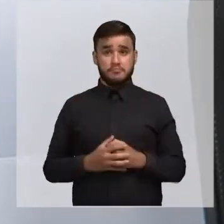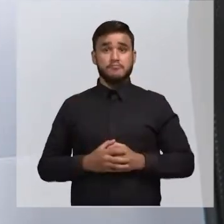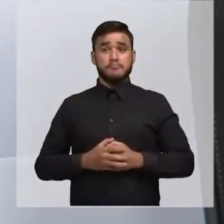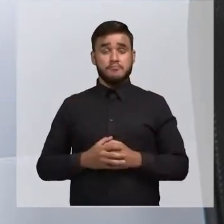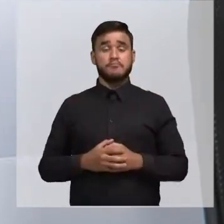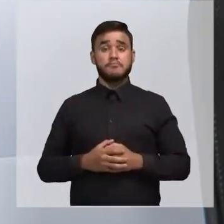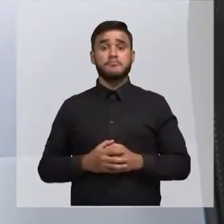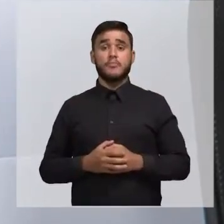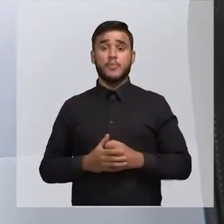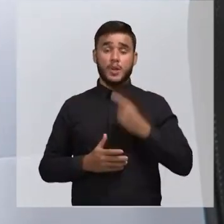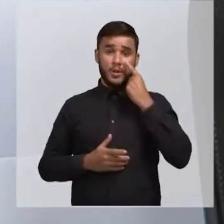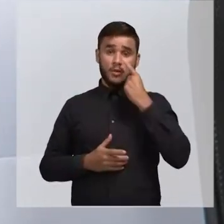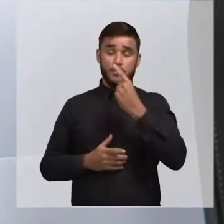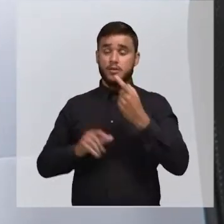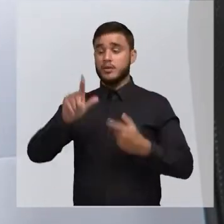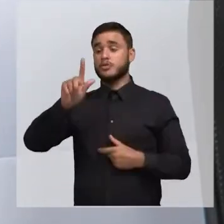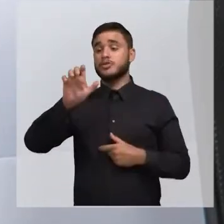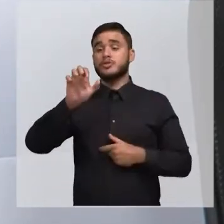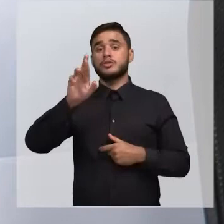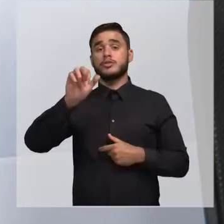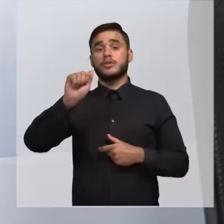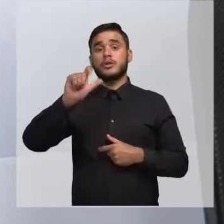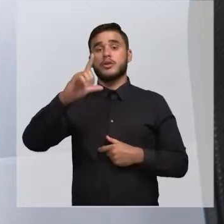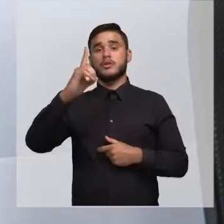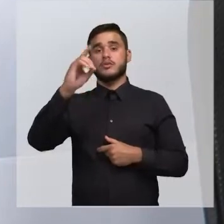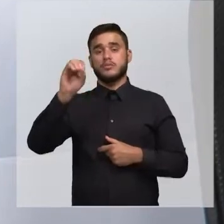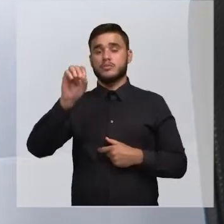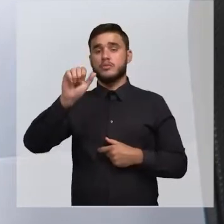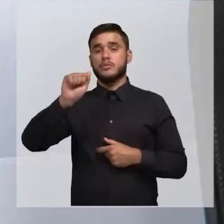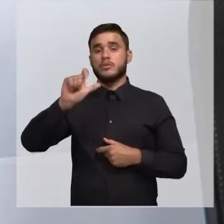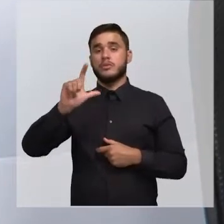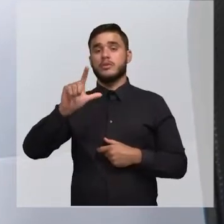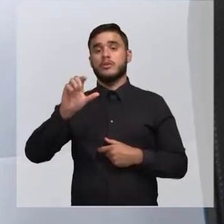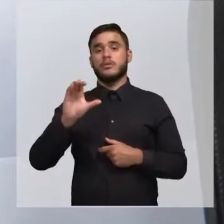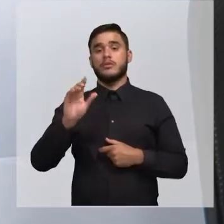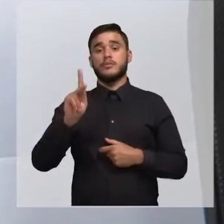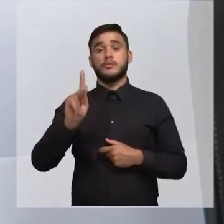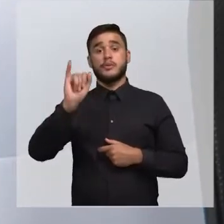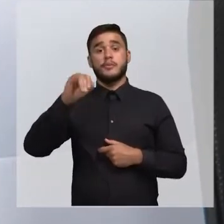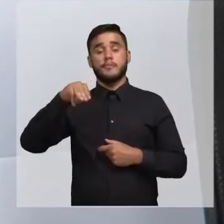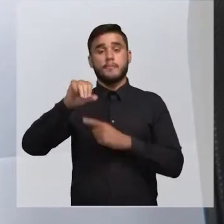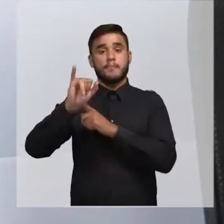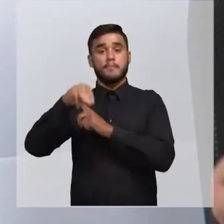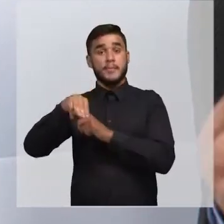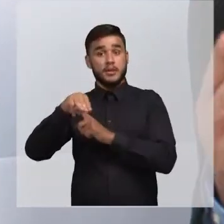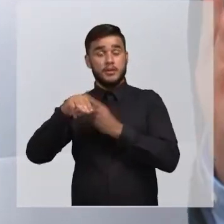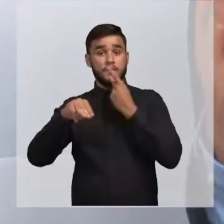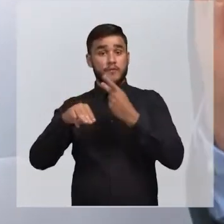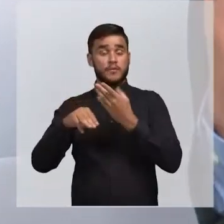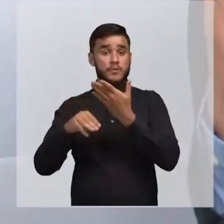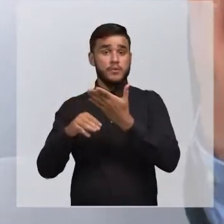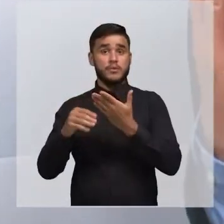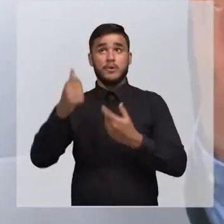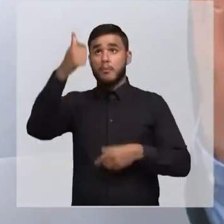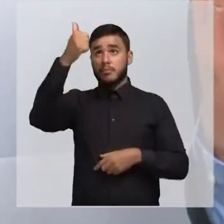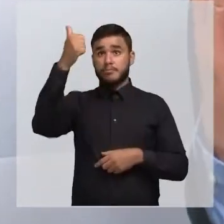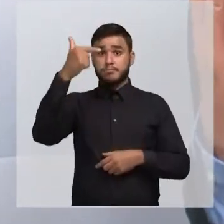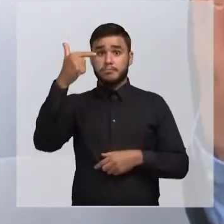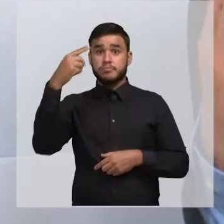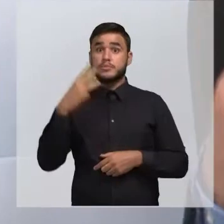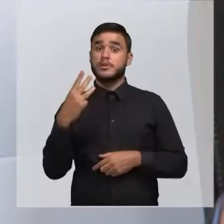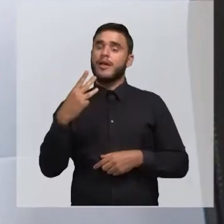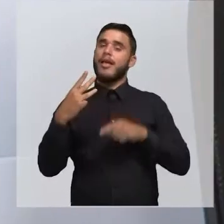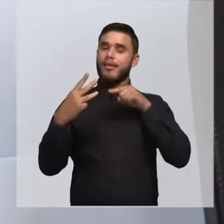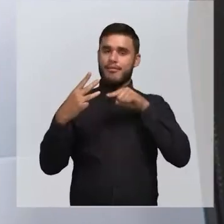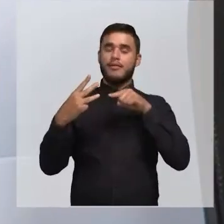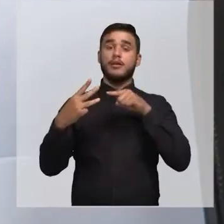a situação de Geraldo Alckmin crítico. Quando você coloca o Lula, Geraldo Alckmin vai para a terceira colocação.